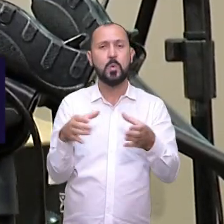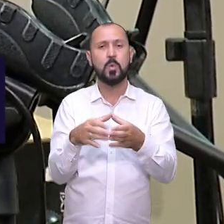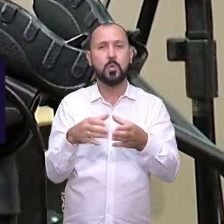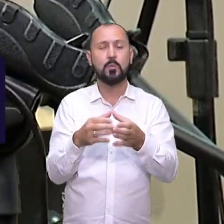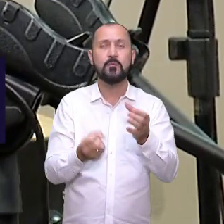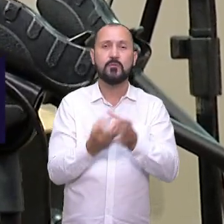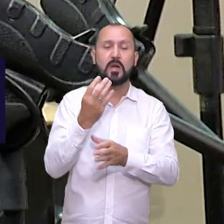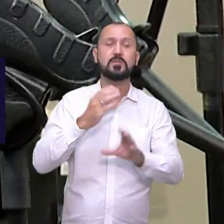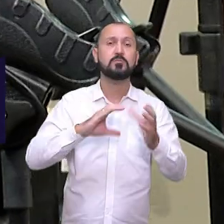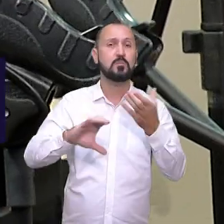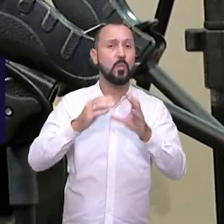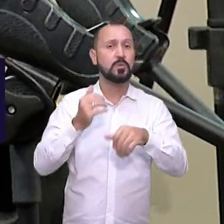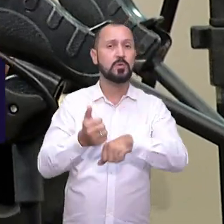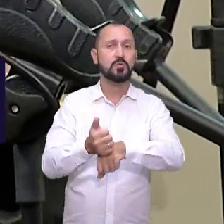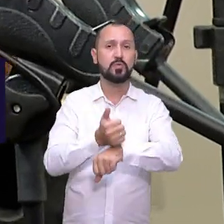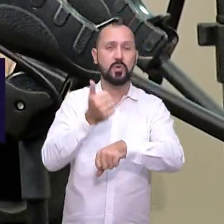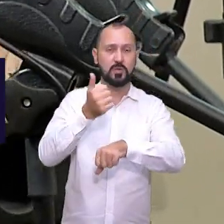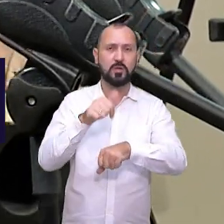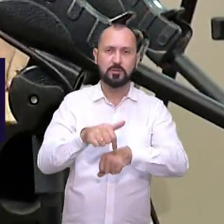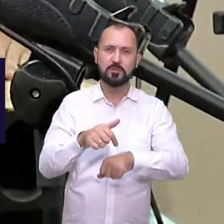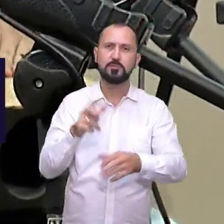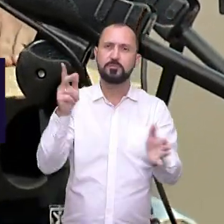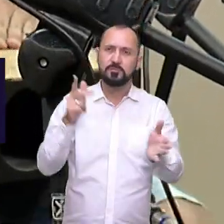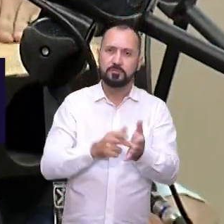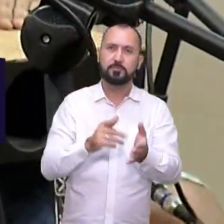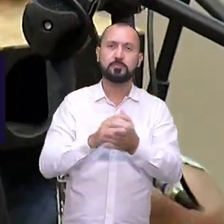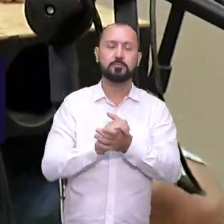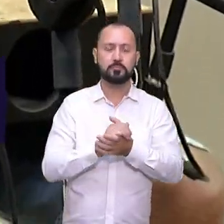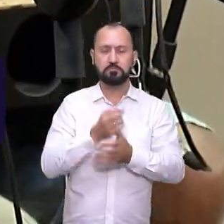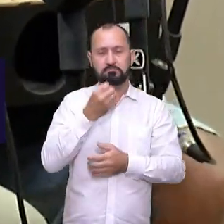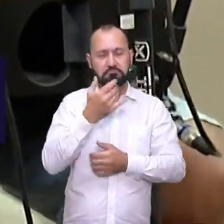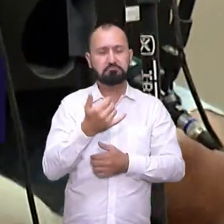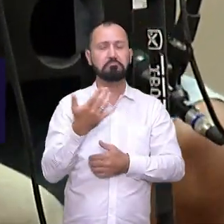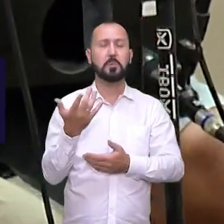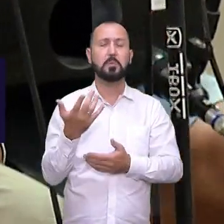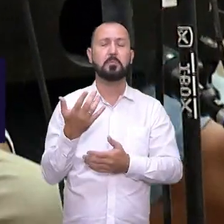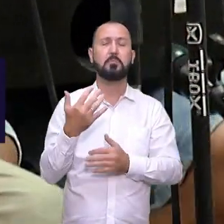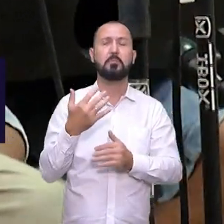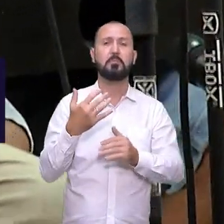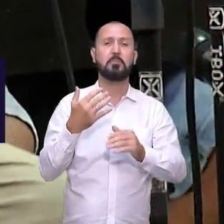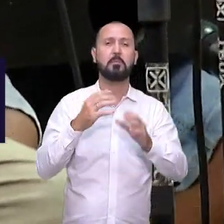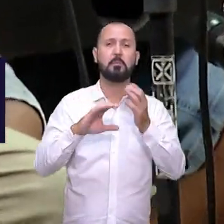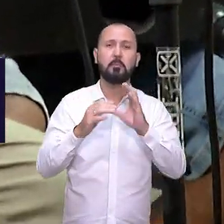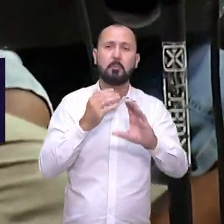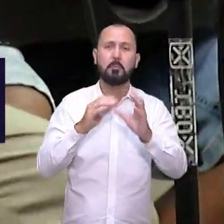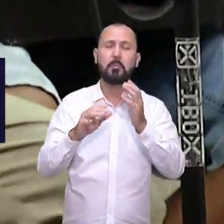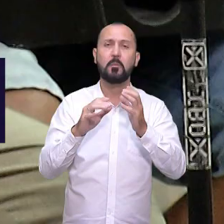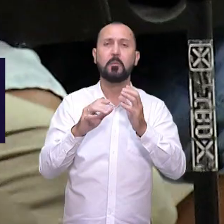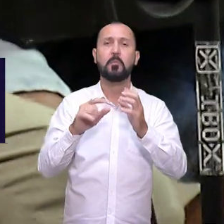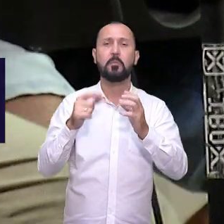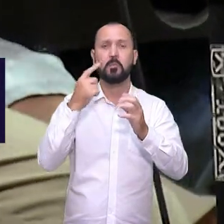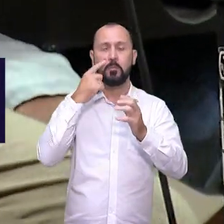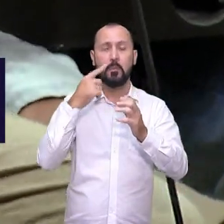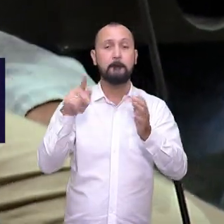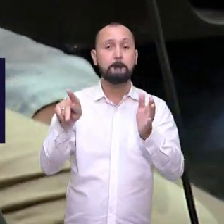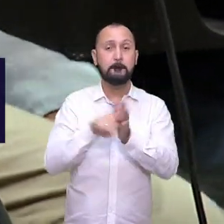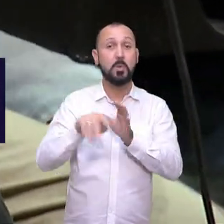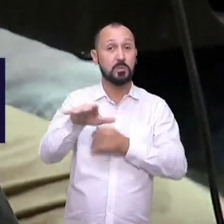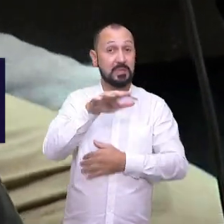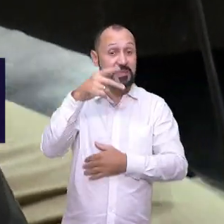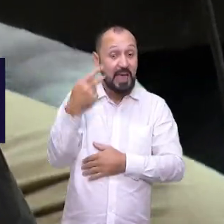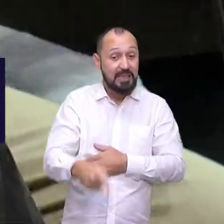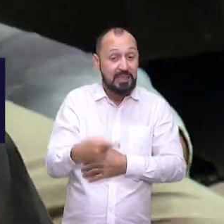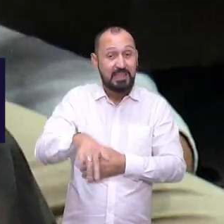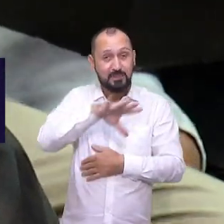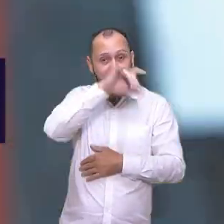eu sempre tenho setor... Aqui, por exemplo, tem muita gente que produz música de qualidade, de bom gosto, né? Gente